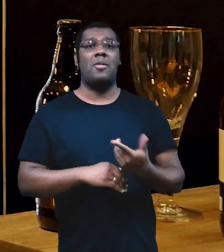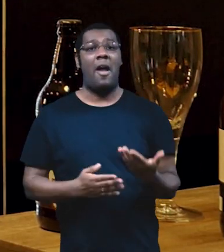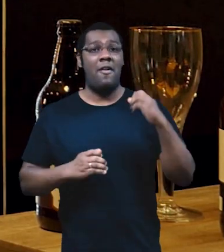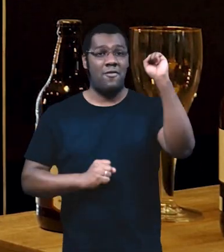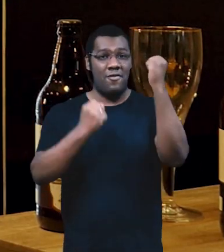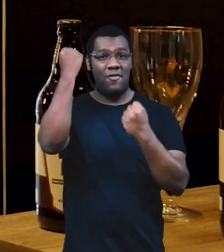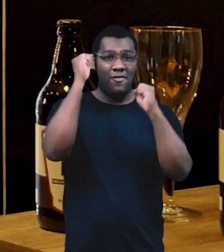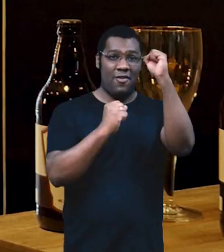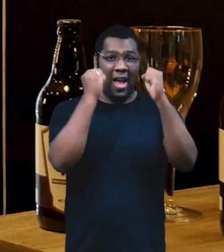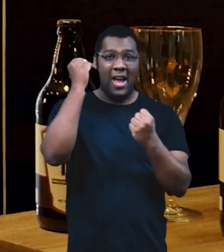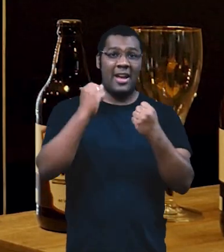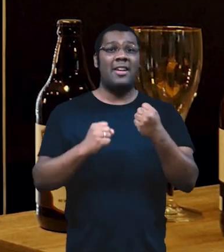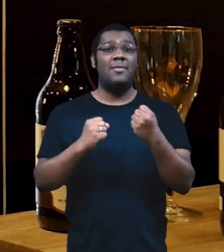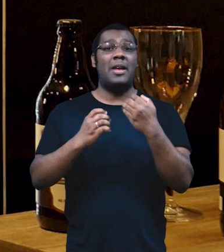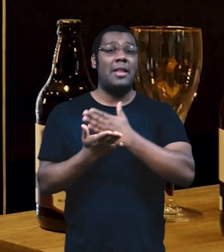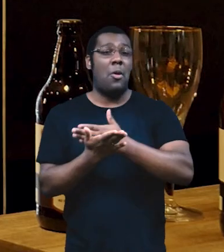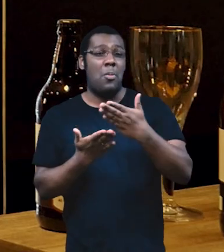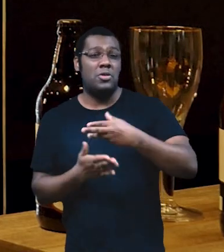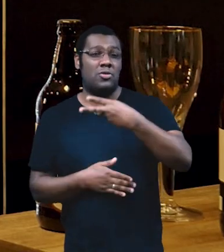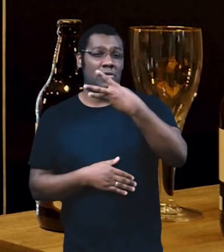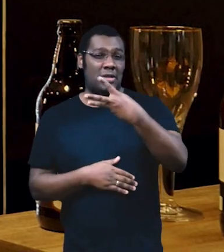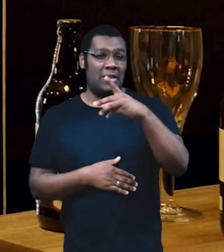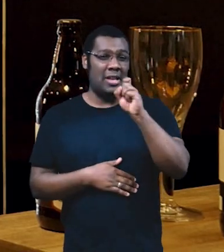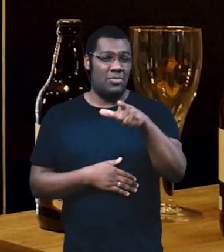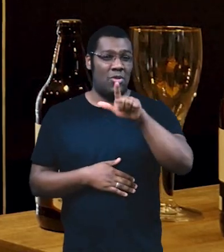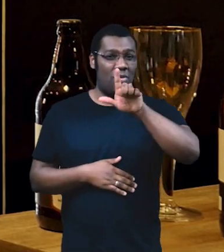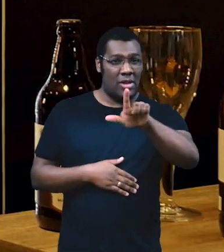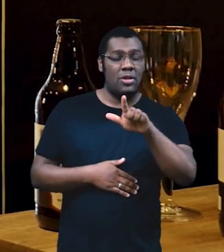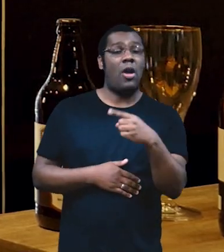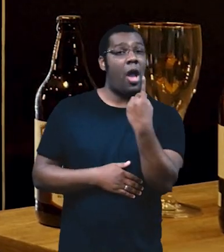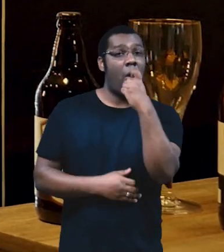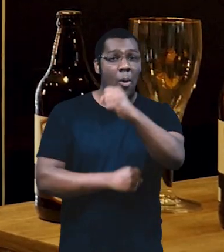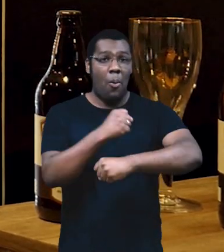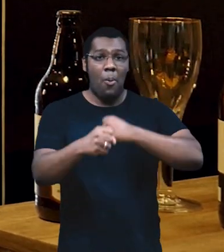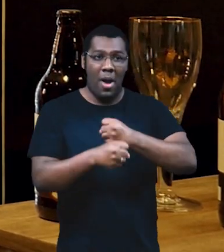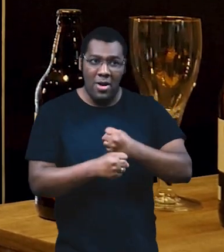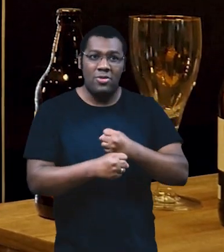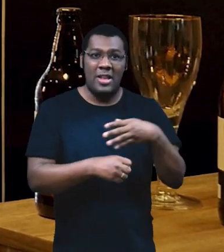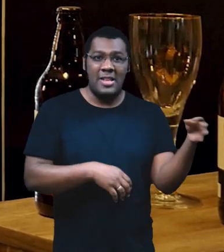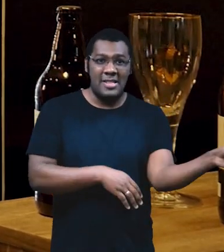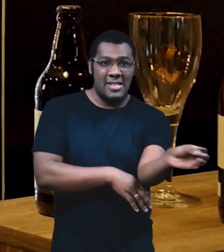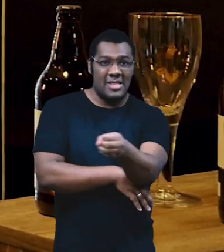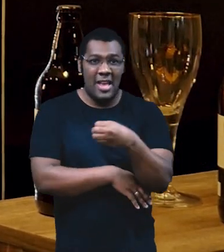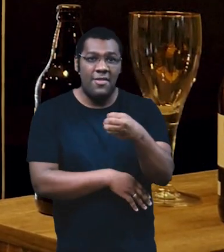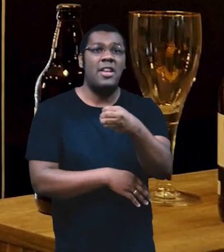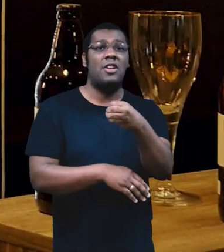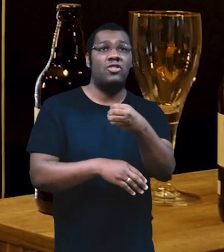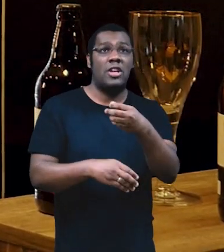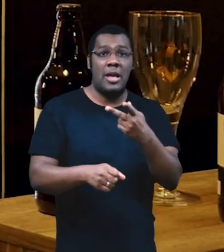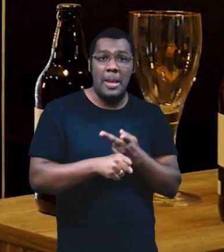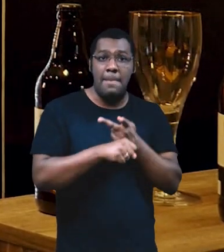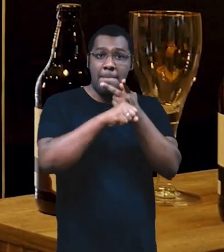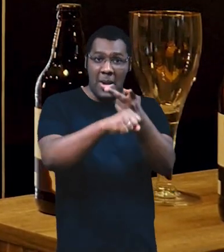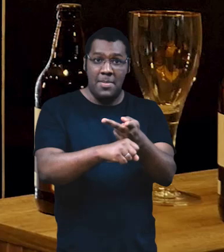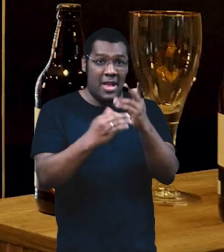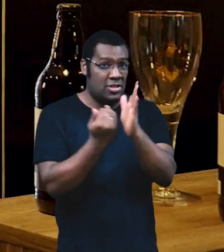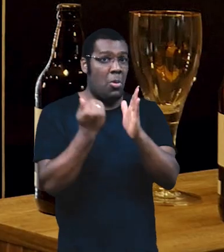mil litros de produção. Logo no primeiro ano a gente se tornou a cervejaria mais premiada do DF, conquistamos 9